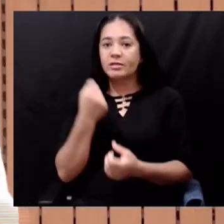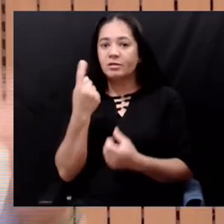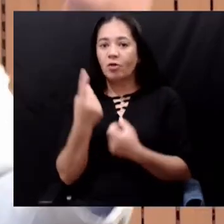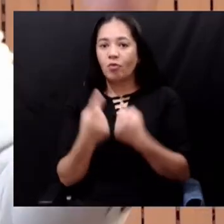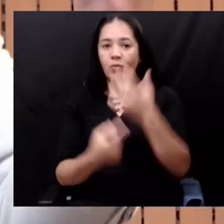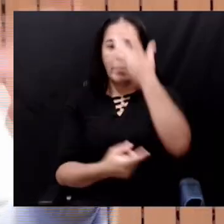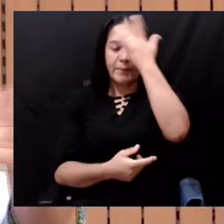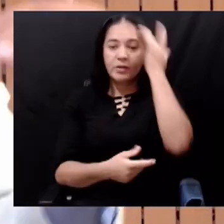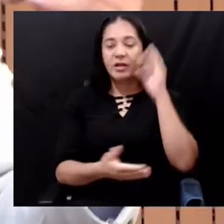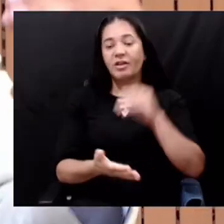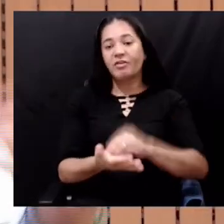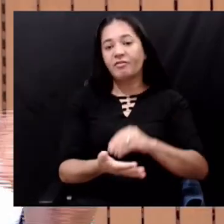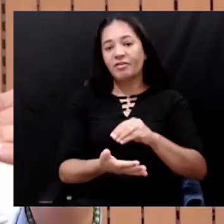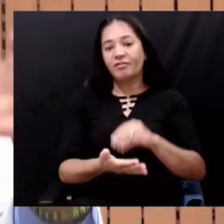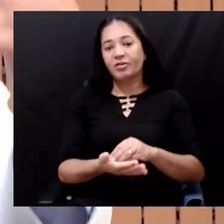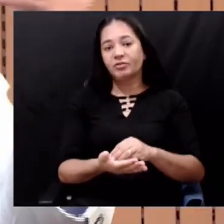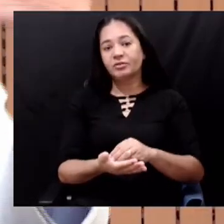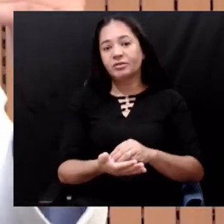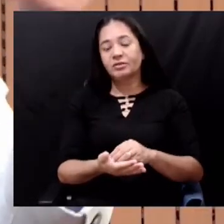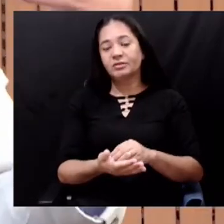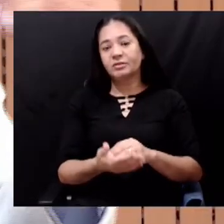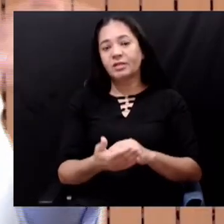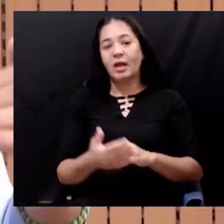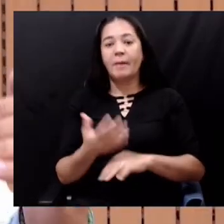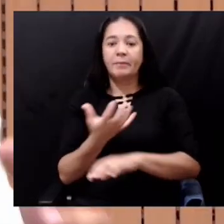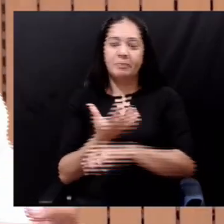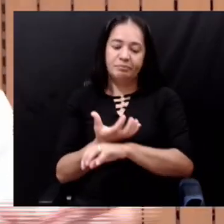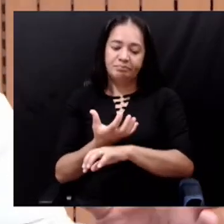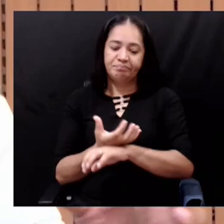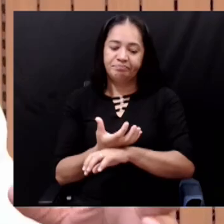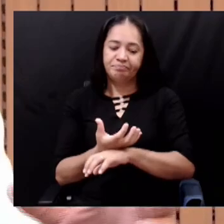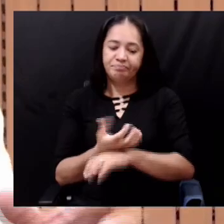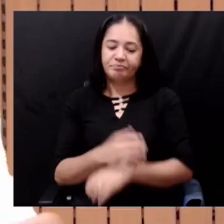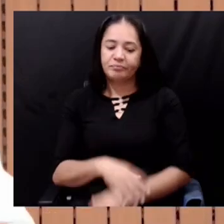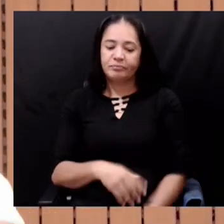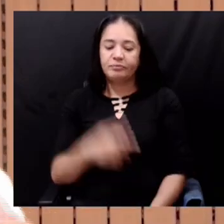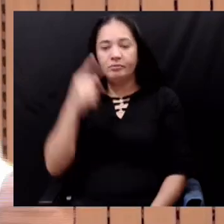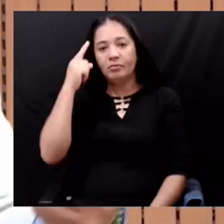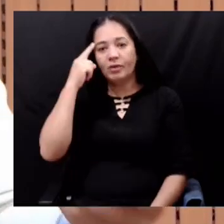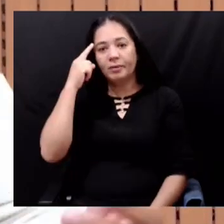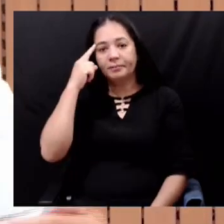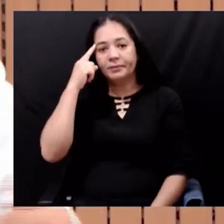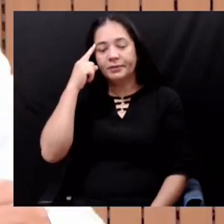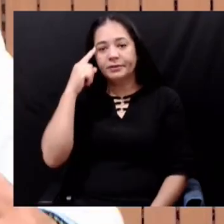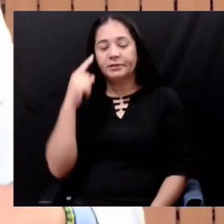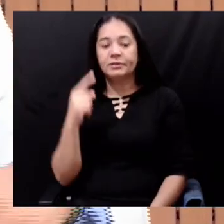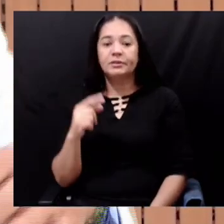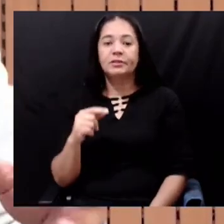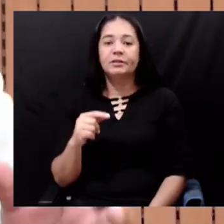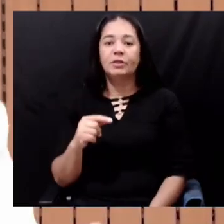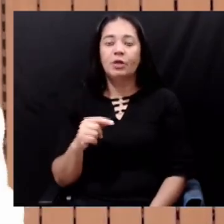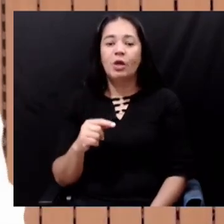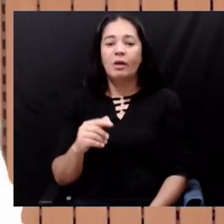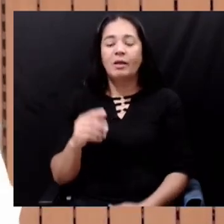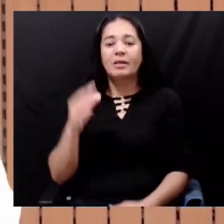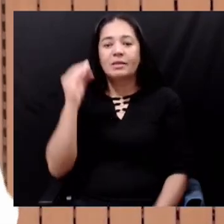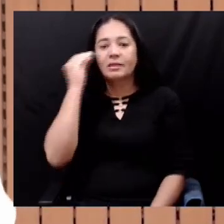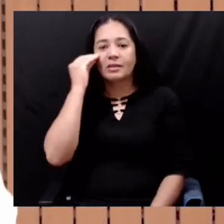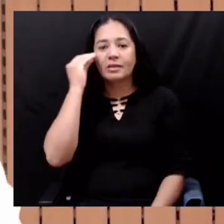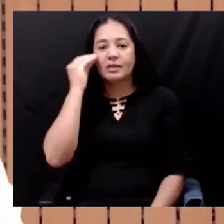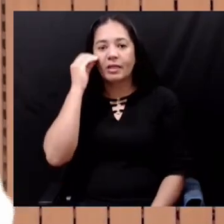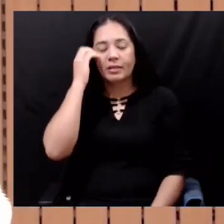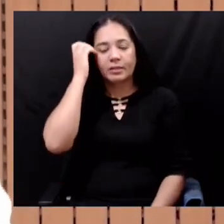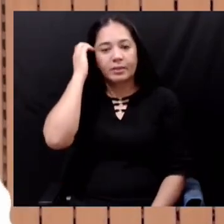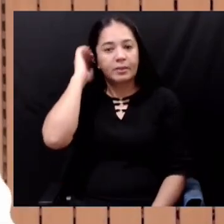disciplinas. Então, foi um pouco pensando num teto para tentar induzir um maior equilíbrio